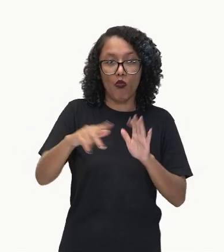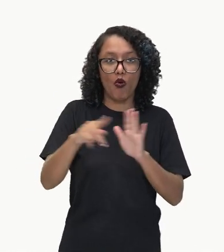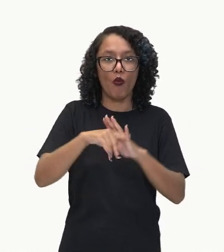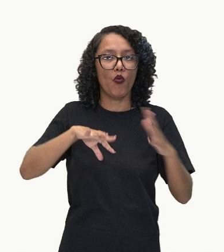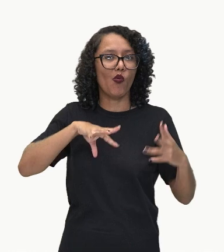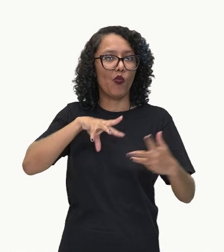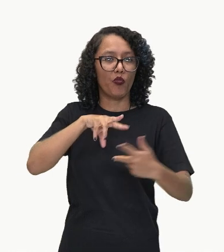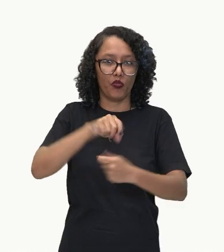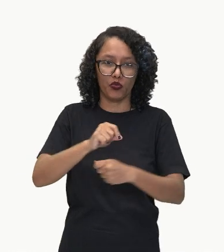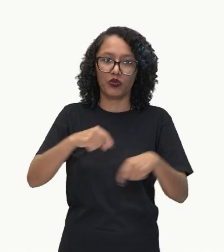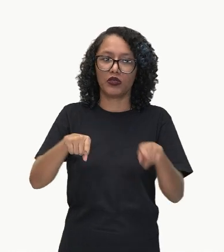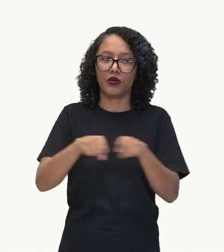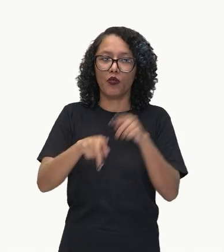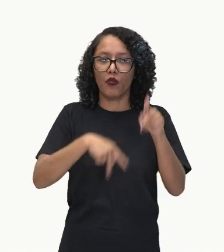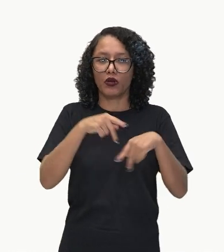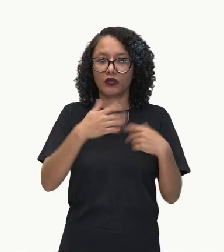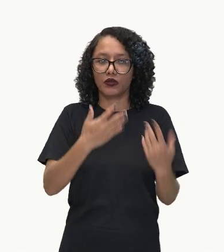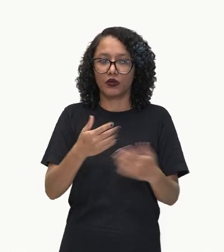Uma população de